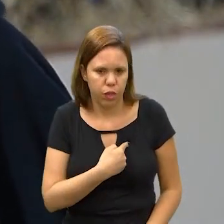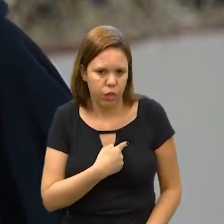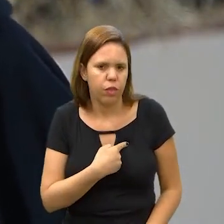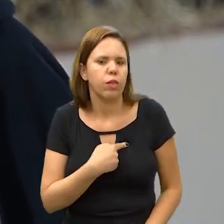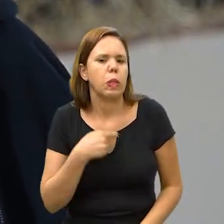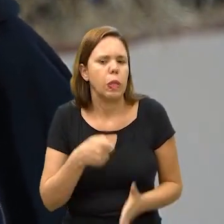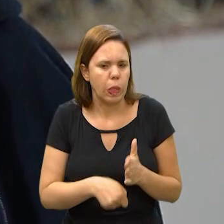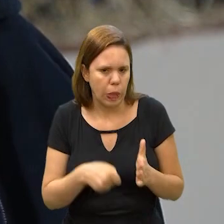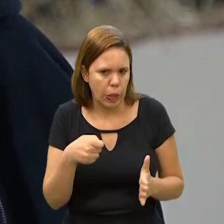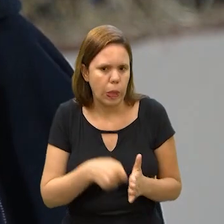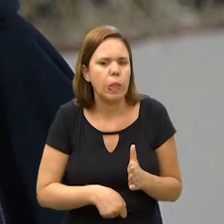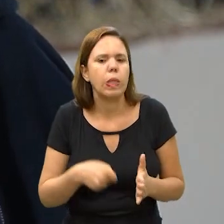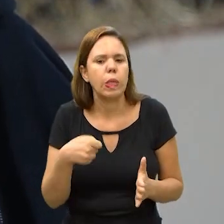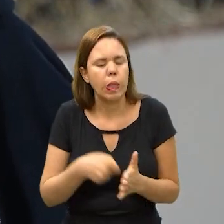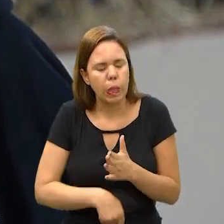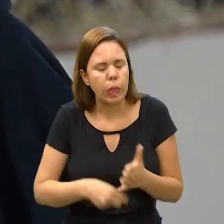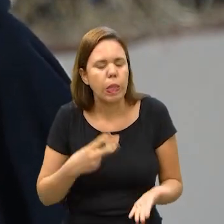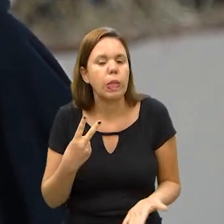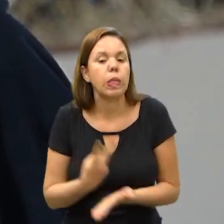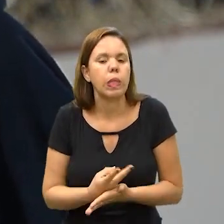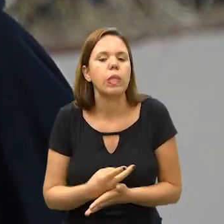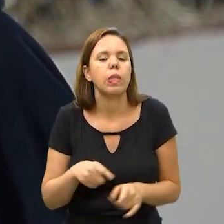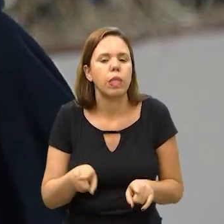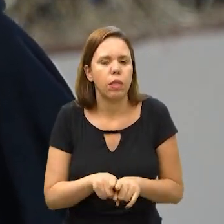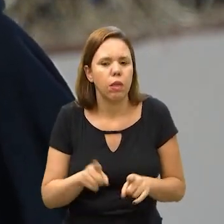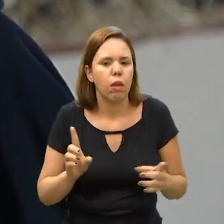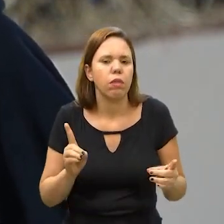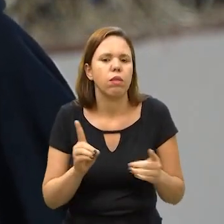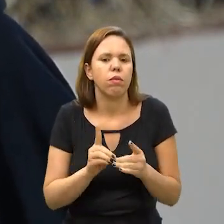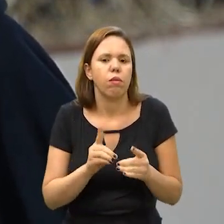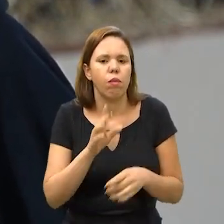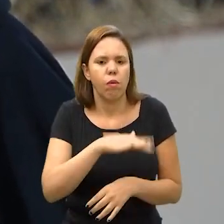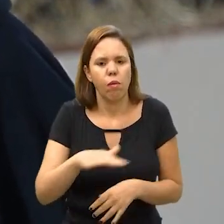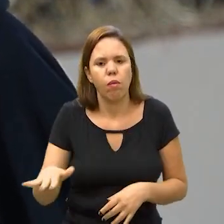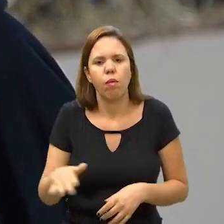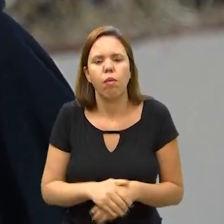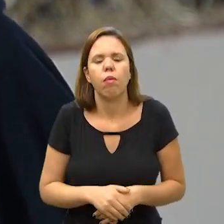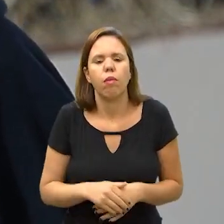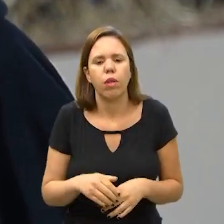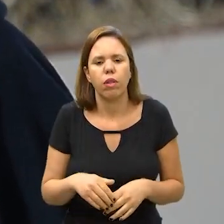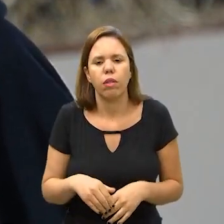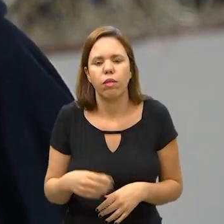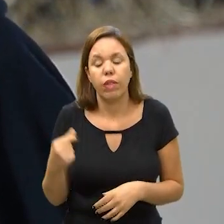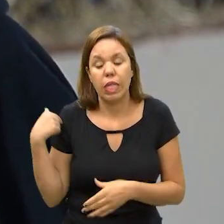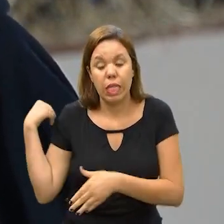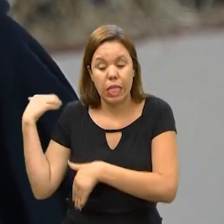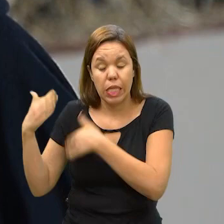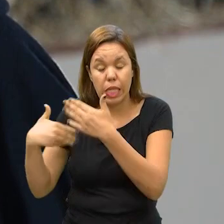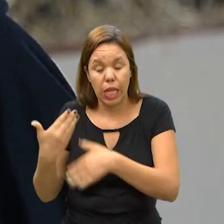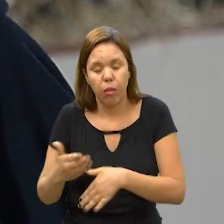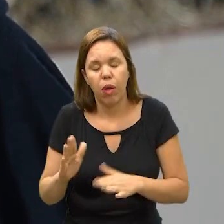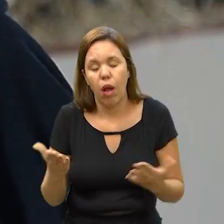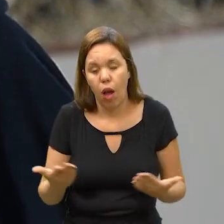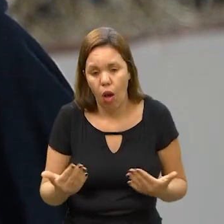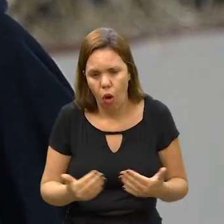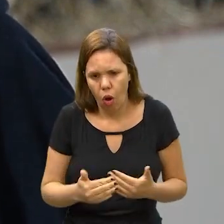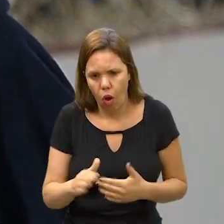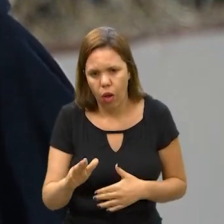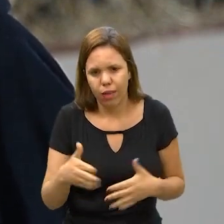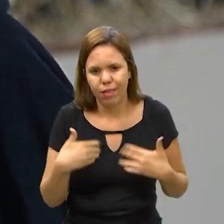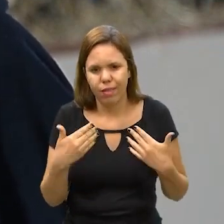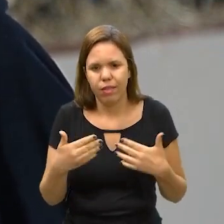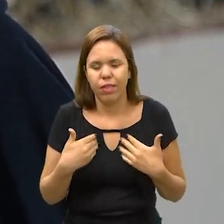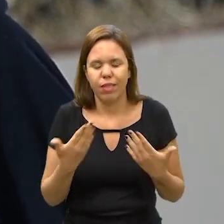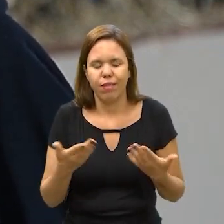na batalha para a manutenção e para o atendimento das crianças desde essa época. Agora, com